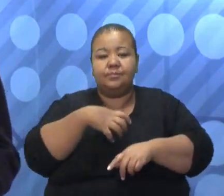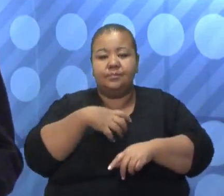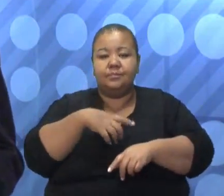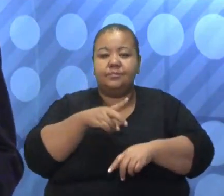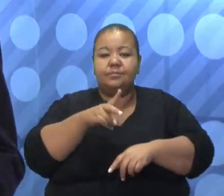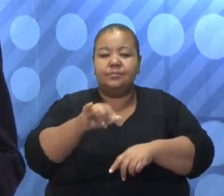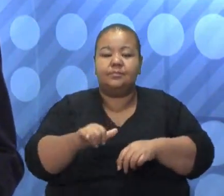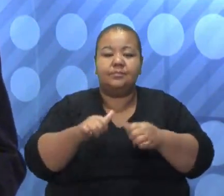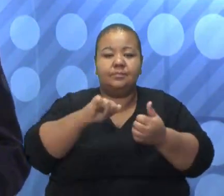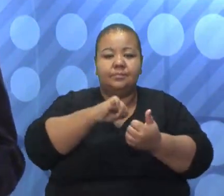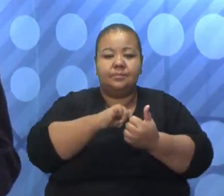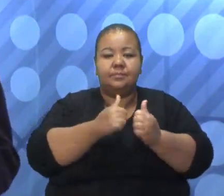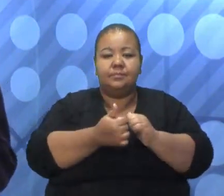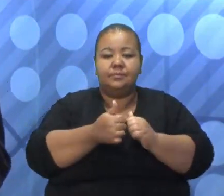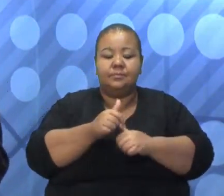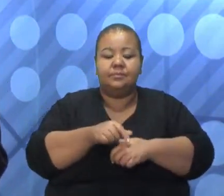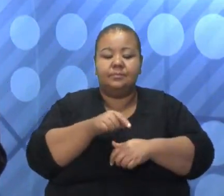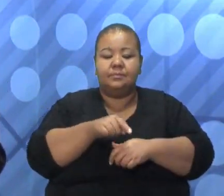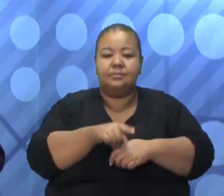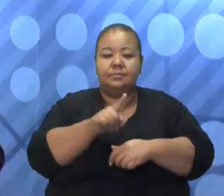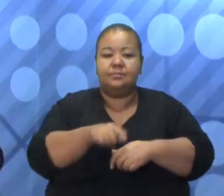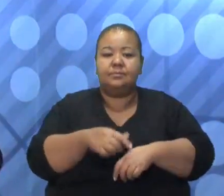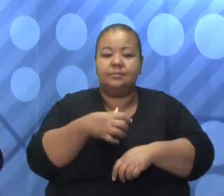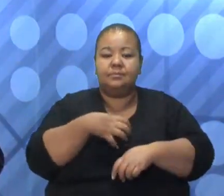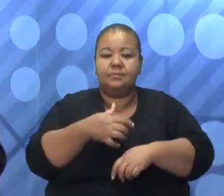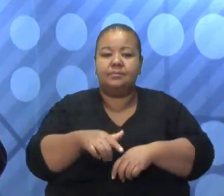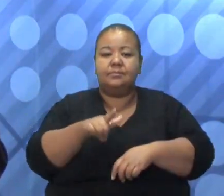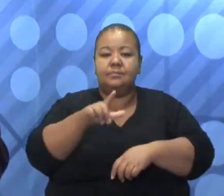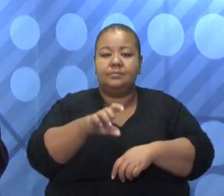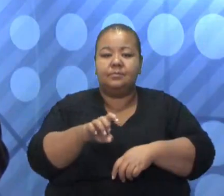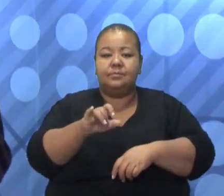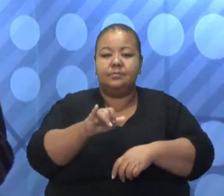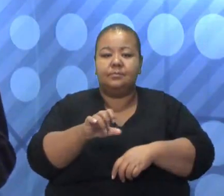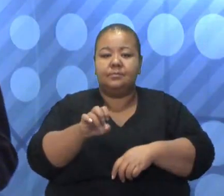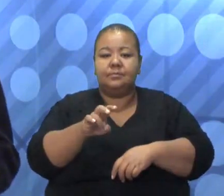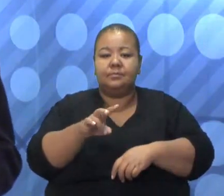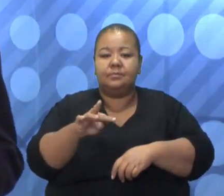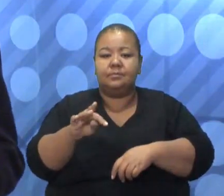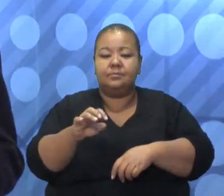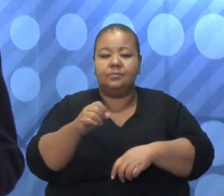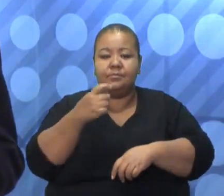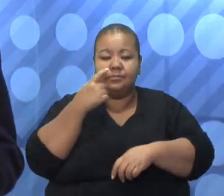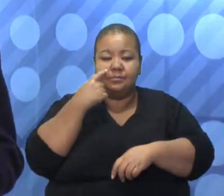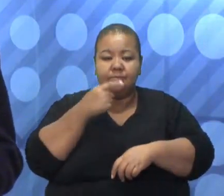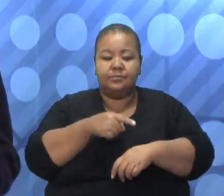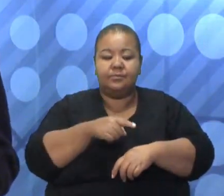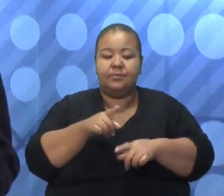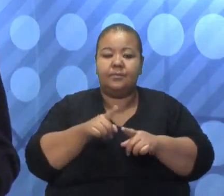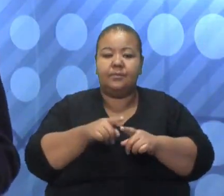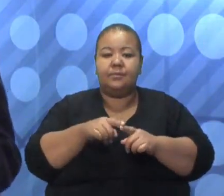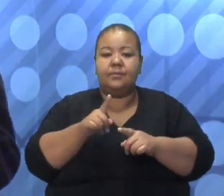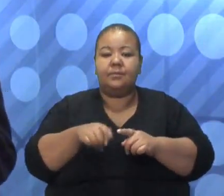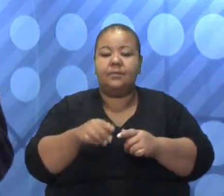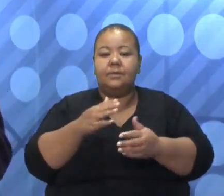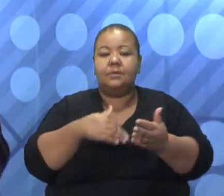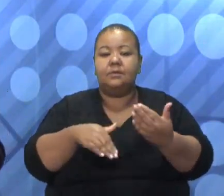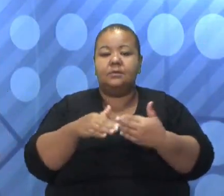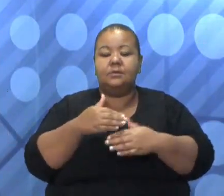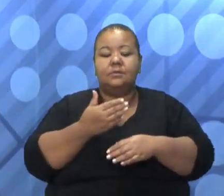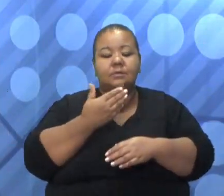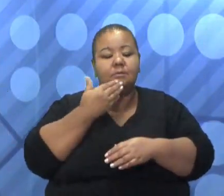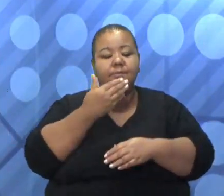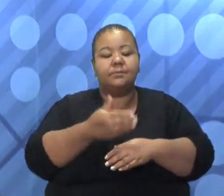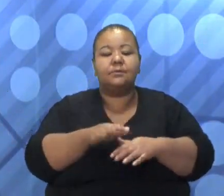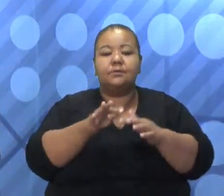me adaptar ou adaptar a minha realidade a esse tipo de layout? Aí a gente vai vendo que o layout, né, também tem toda uma demanda de fluxo